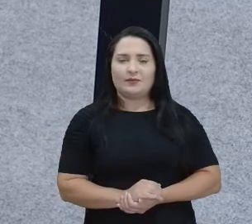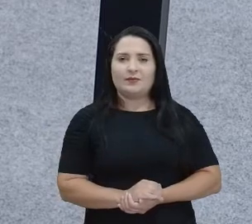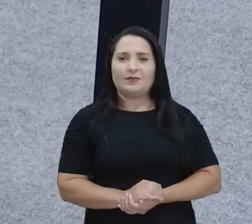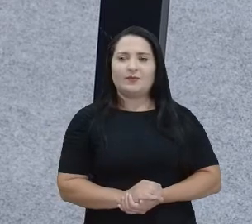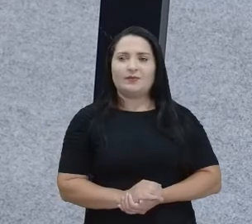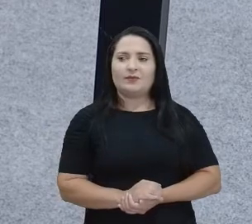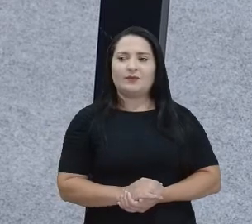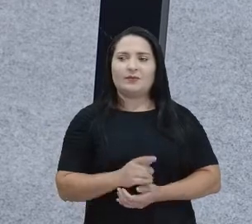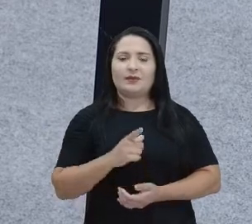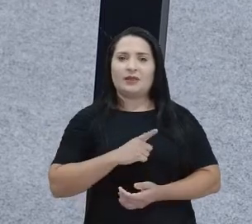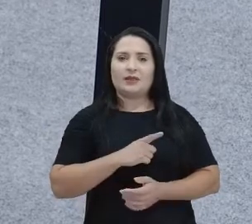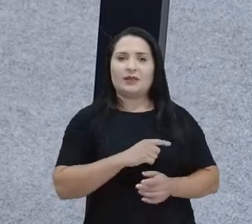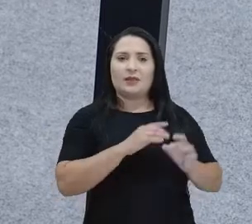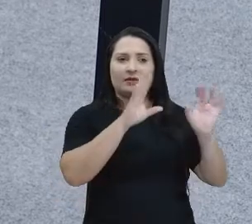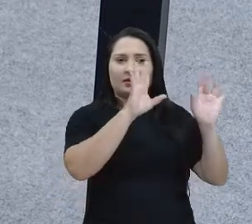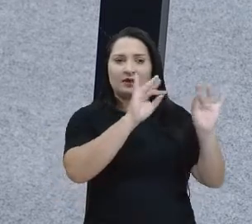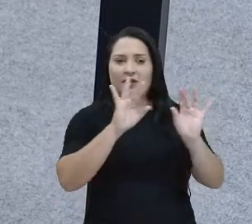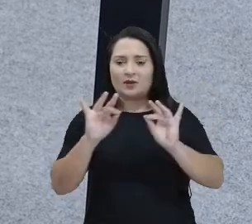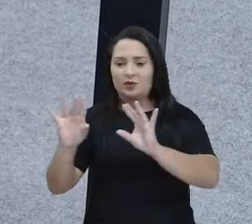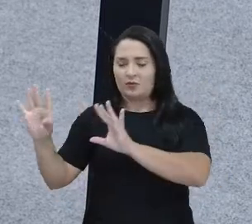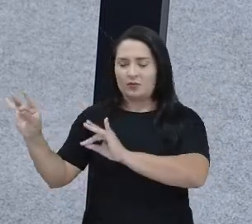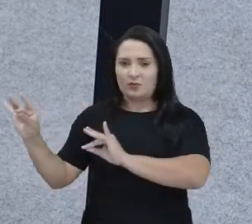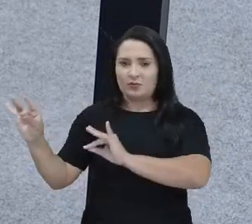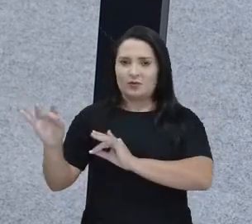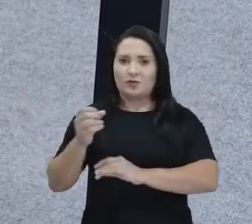temos decomposto o número